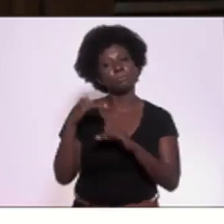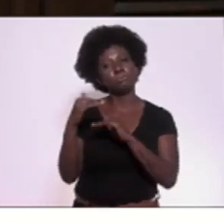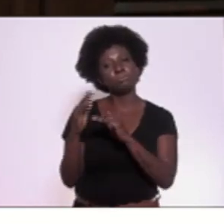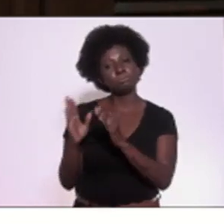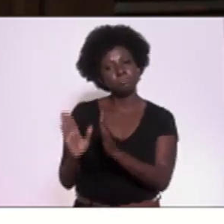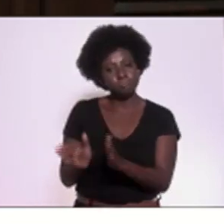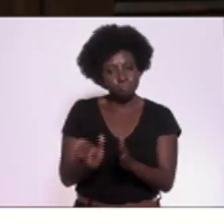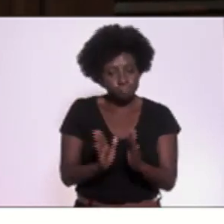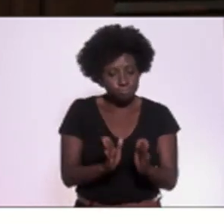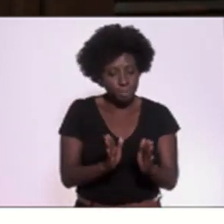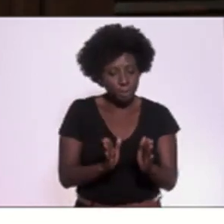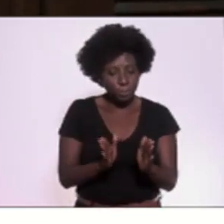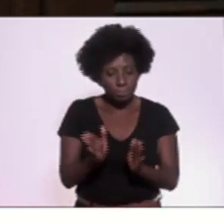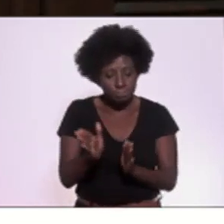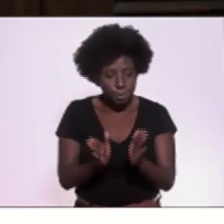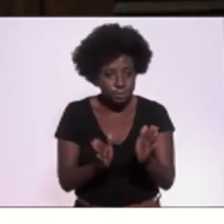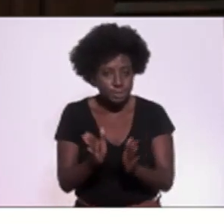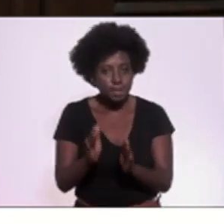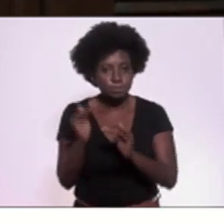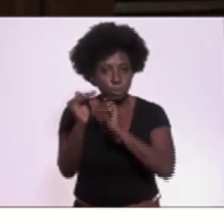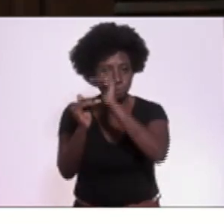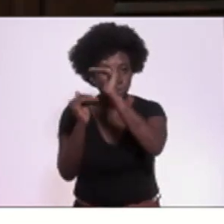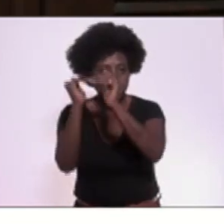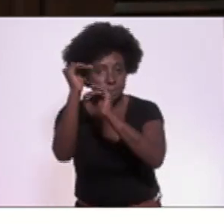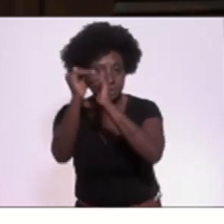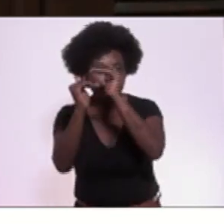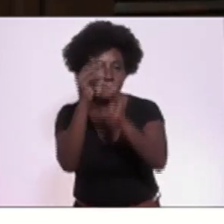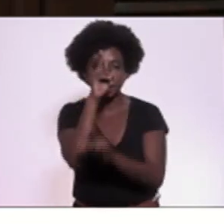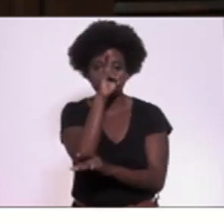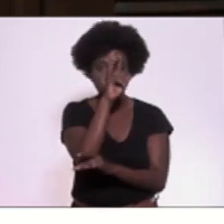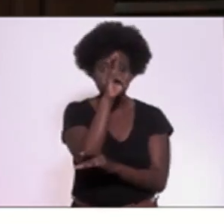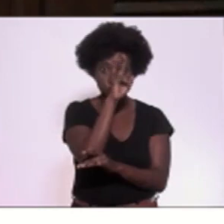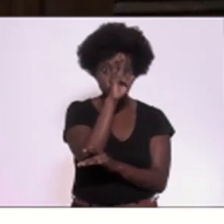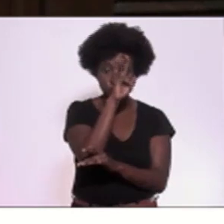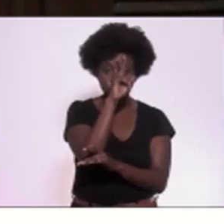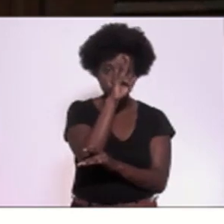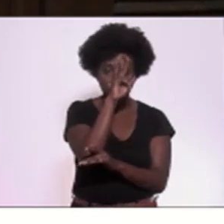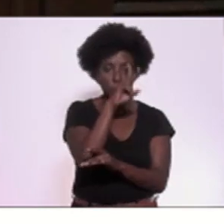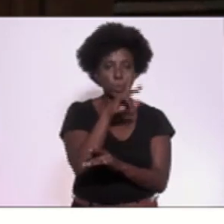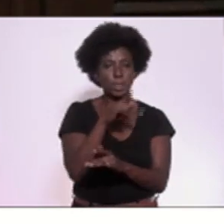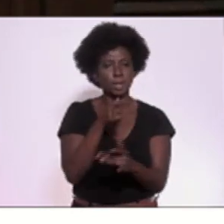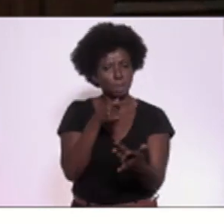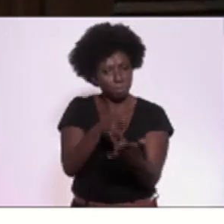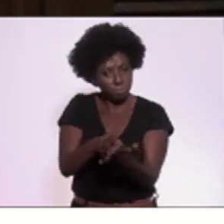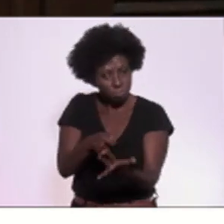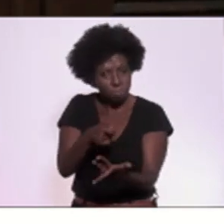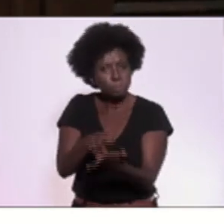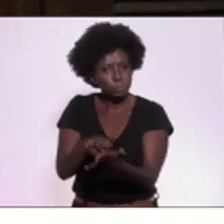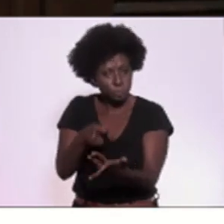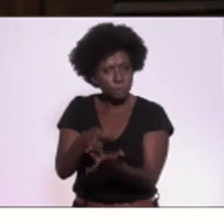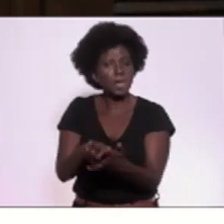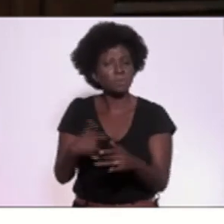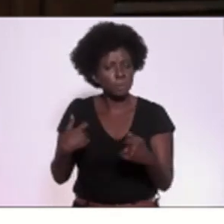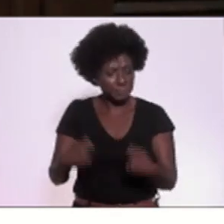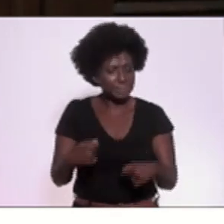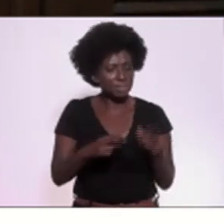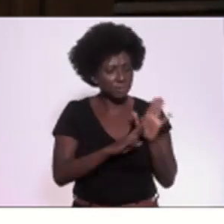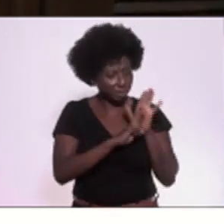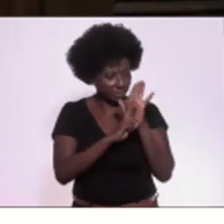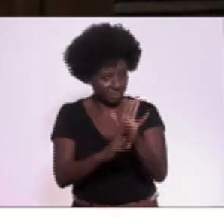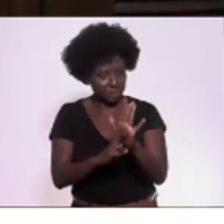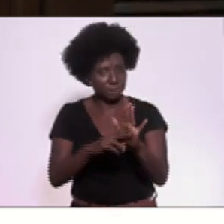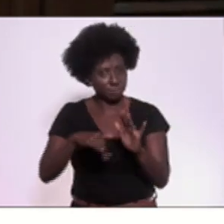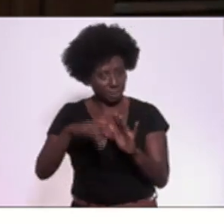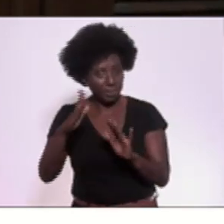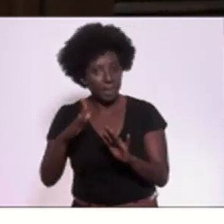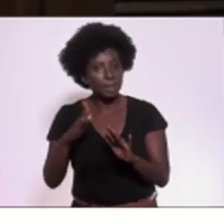construído pelos movimentos sociais identitários, sim, que lutavam por mais representatividade, e o